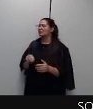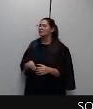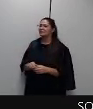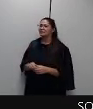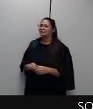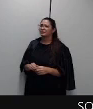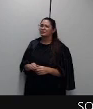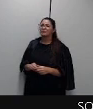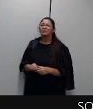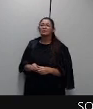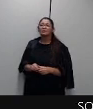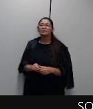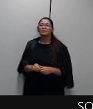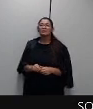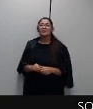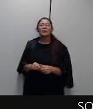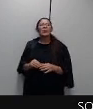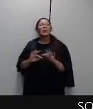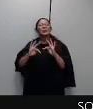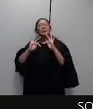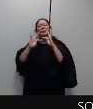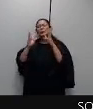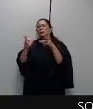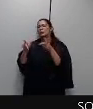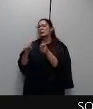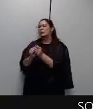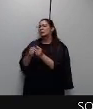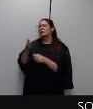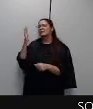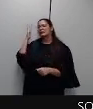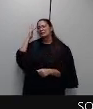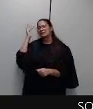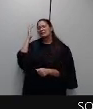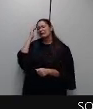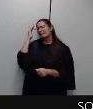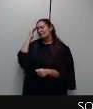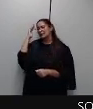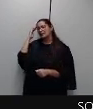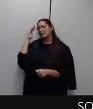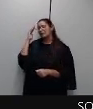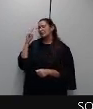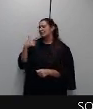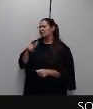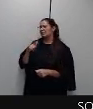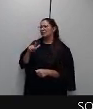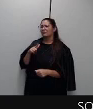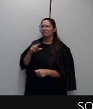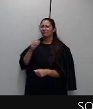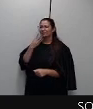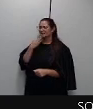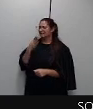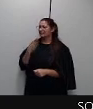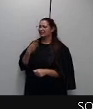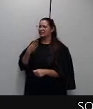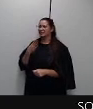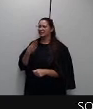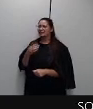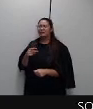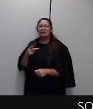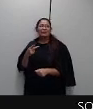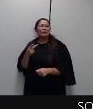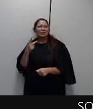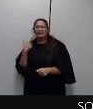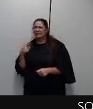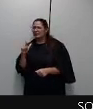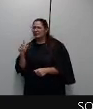os tecido todo mundo sabia o oficial não pedia e não estabelecer valores